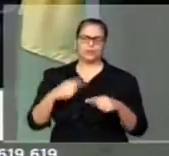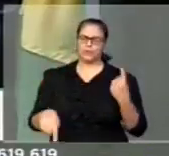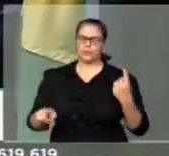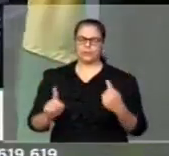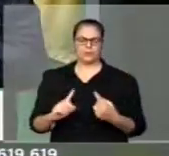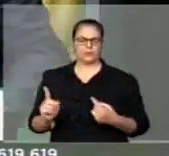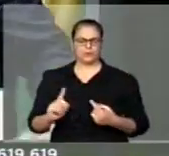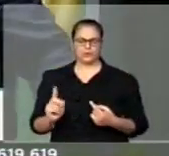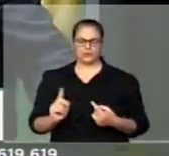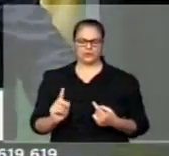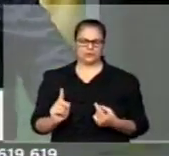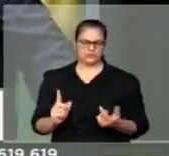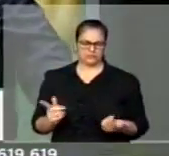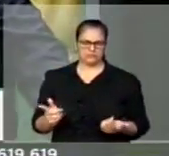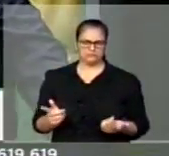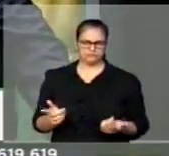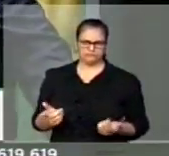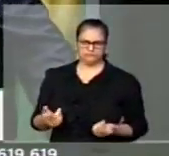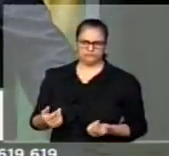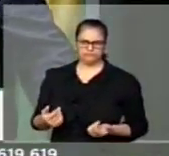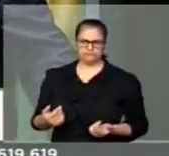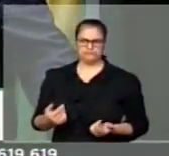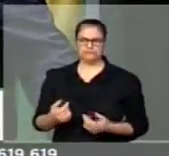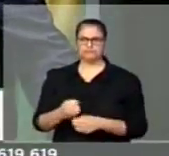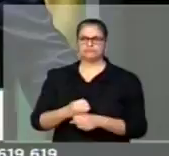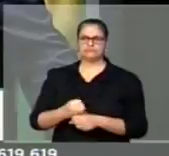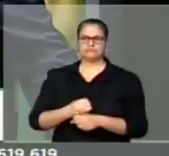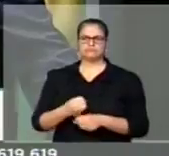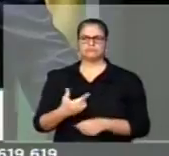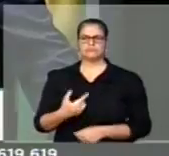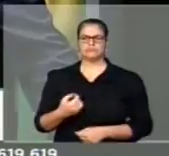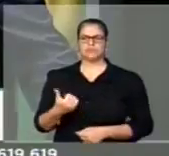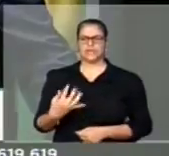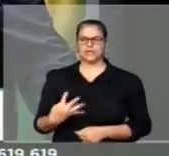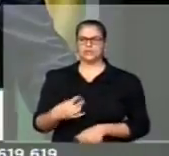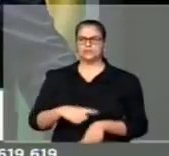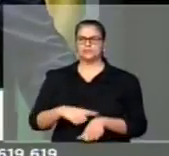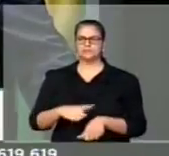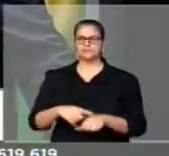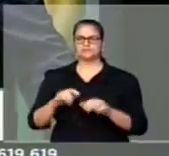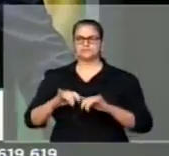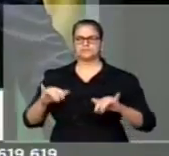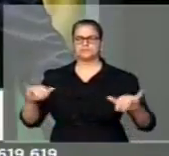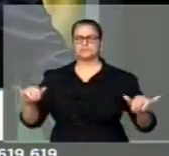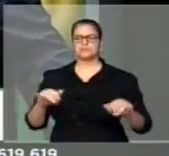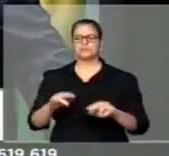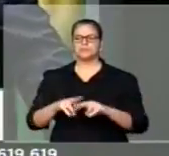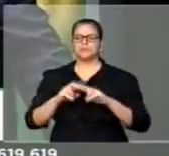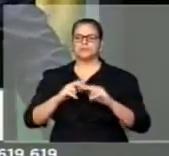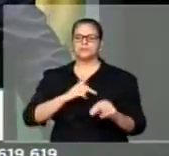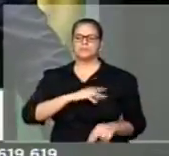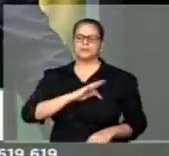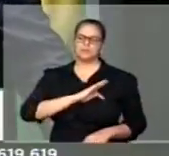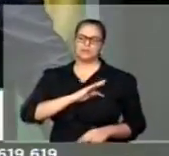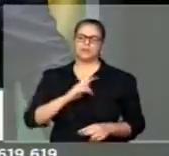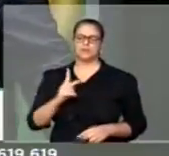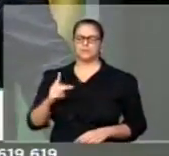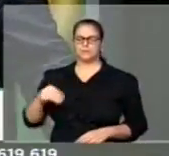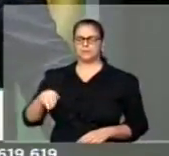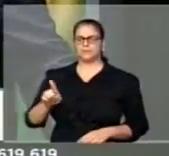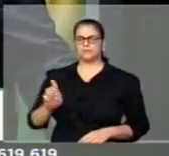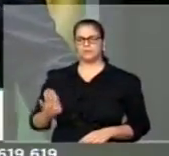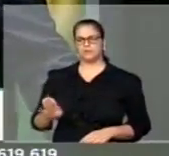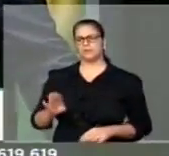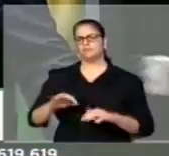que concorreria às eleições presidenciais em 2014, rompendo a aliança PT-PMDB, e que desagou,